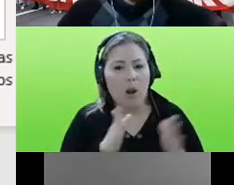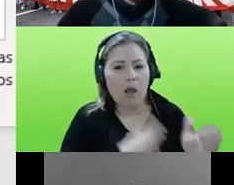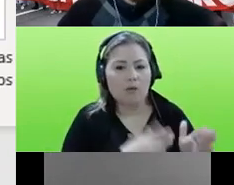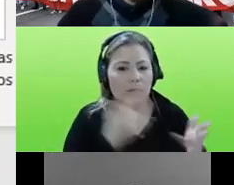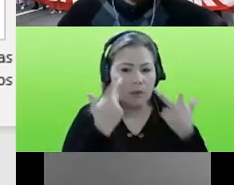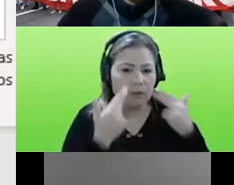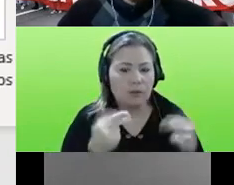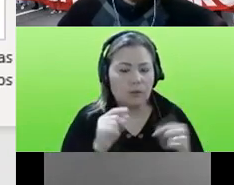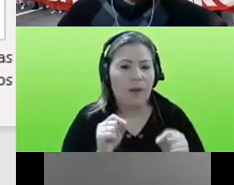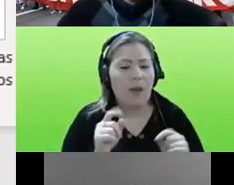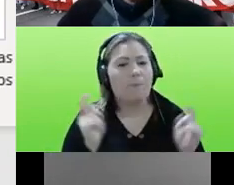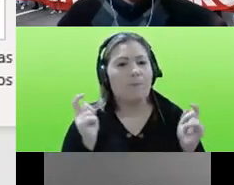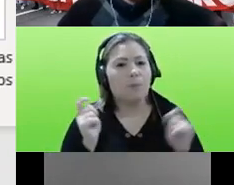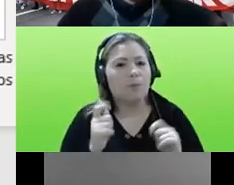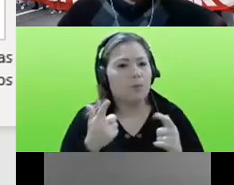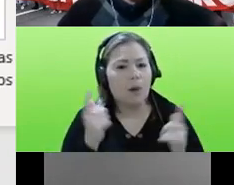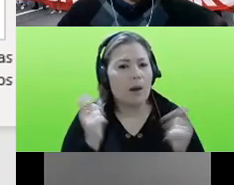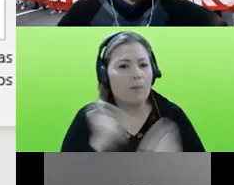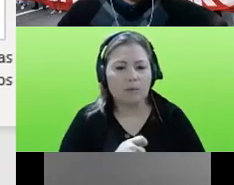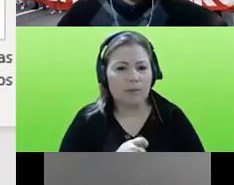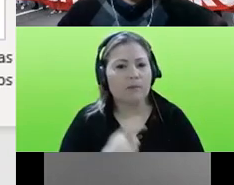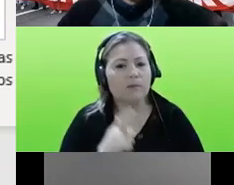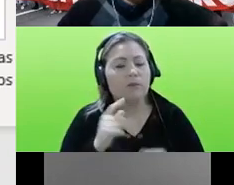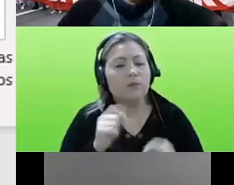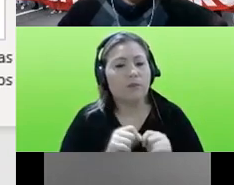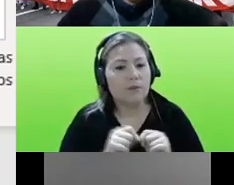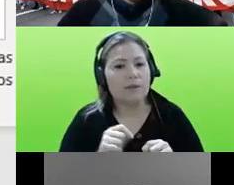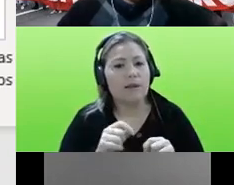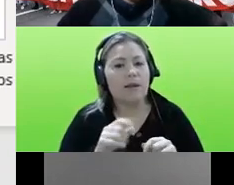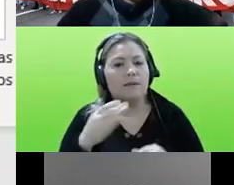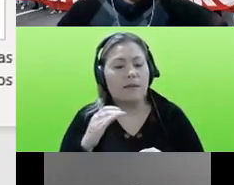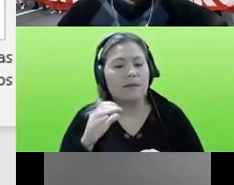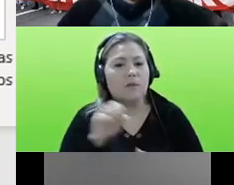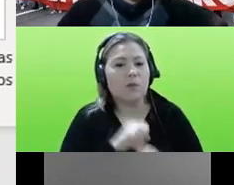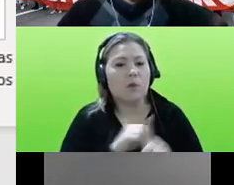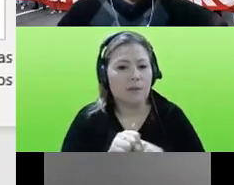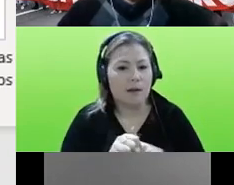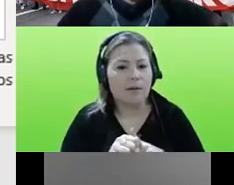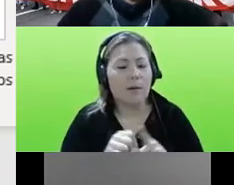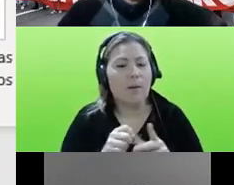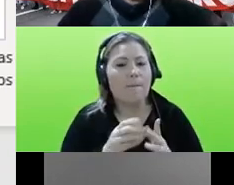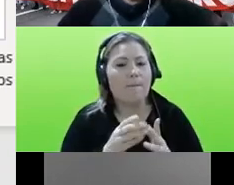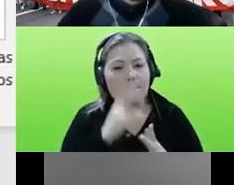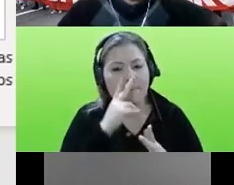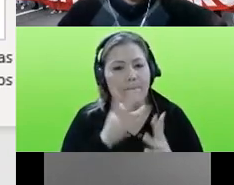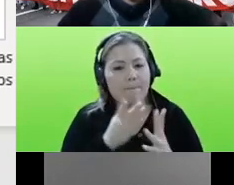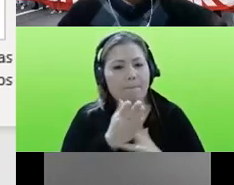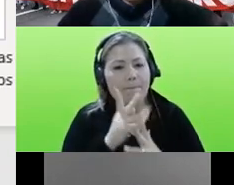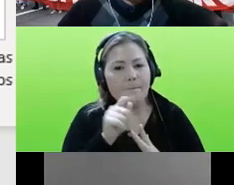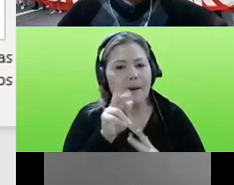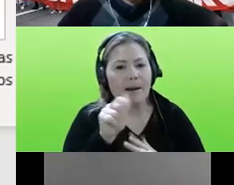seria a impossibilidade de reproduzirmos nas ciências sociais o paradigma naturalista das ciências